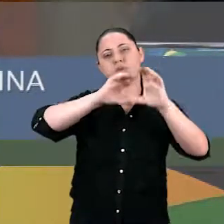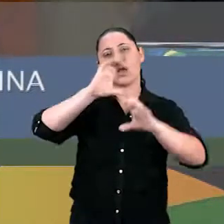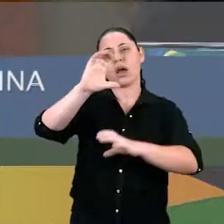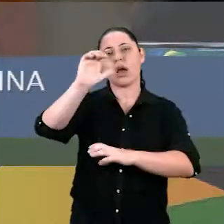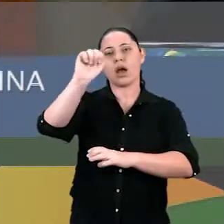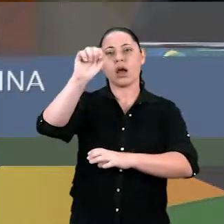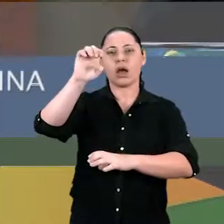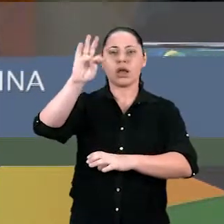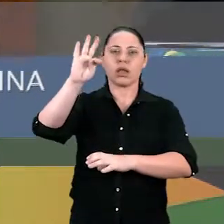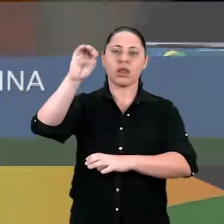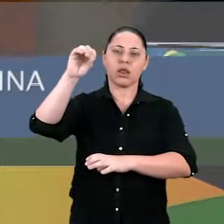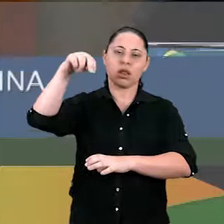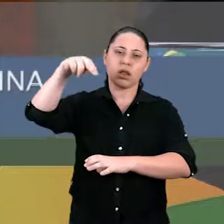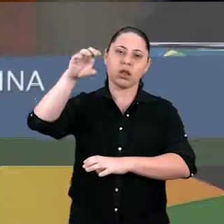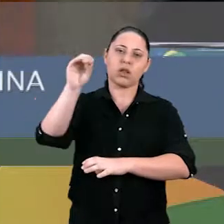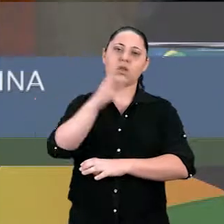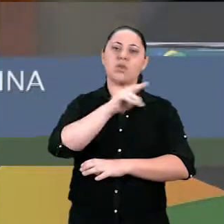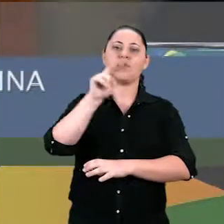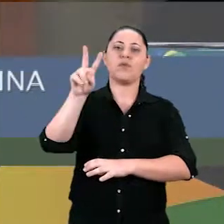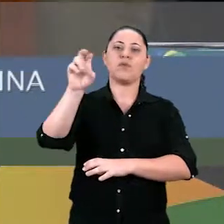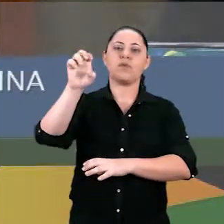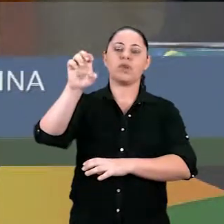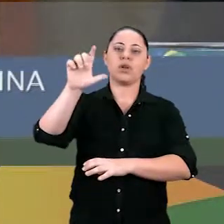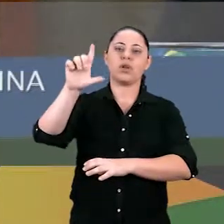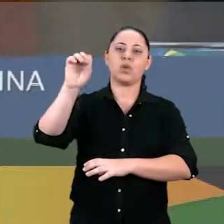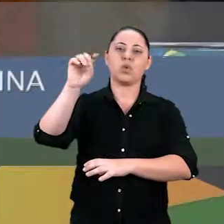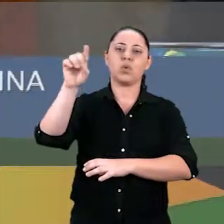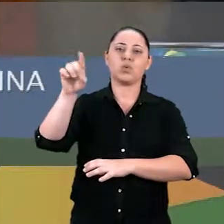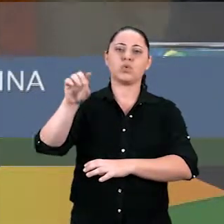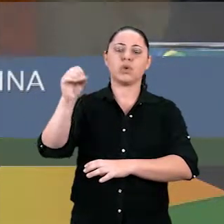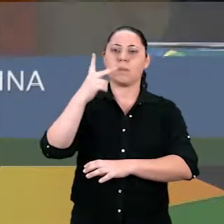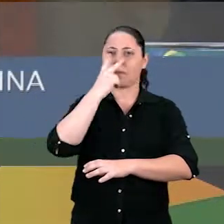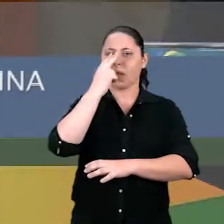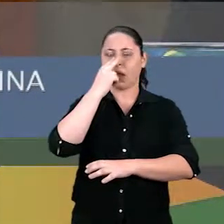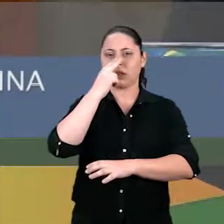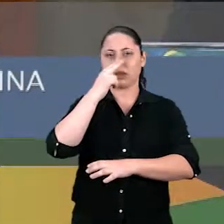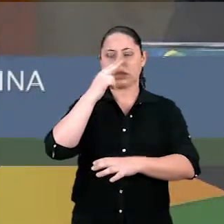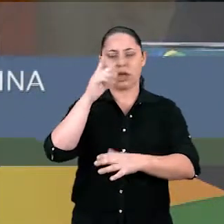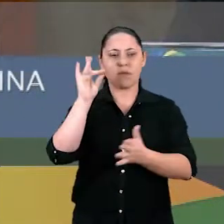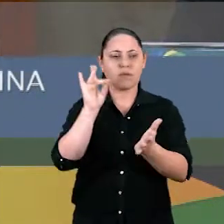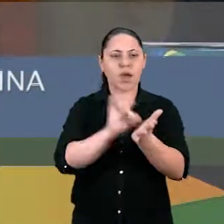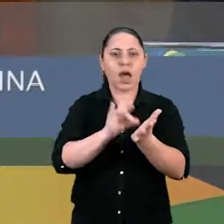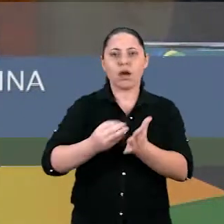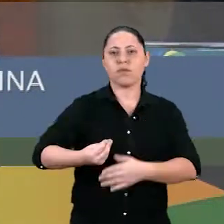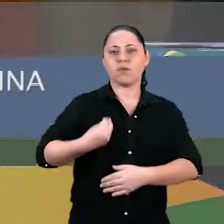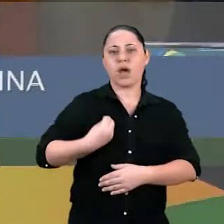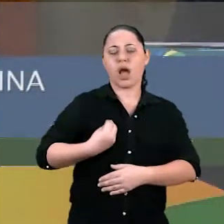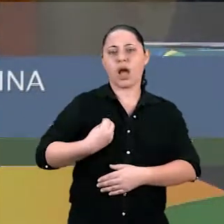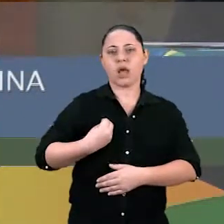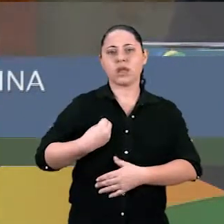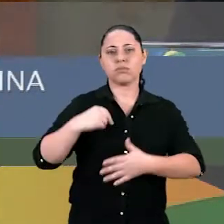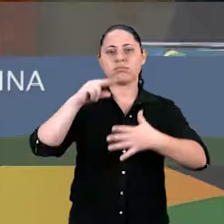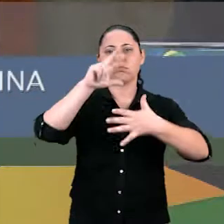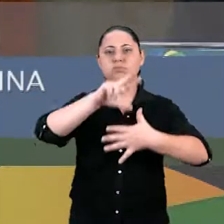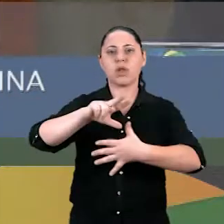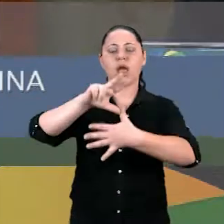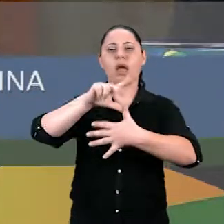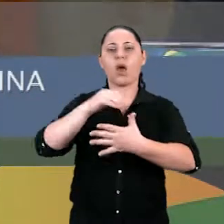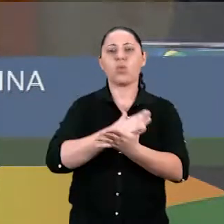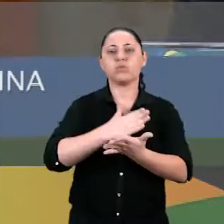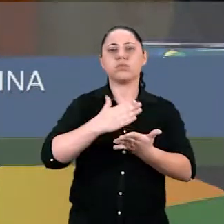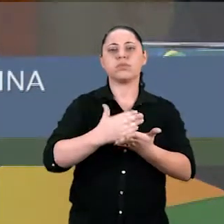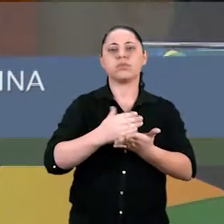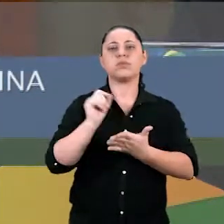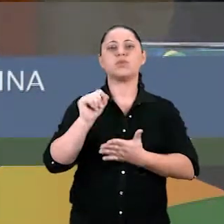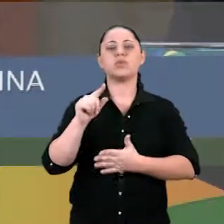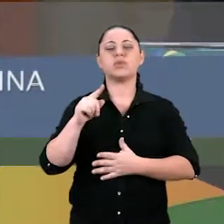música do Caetano Veloso, que tinha muita relação exatamente com a realidade política da América Latina num momento específico que era o